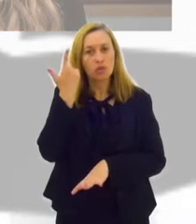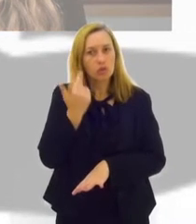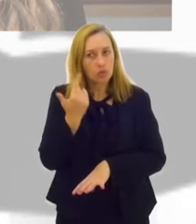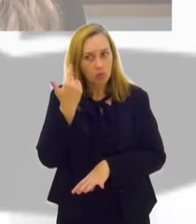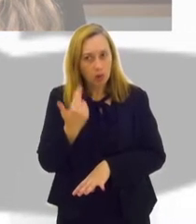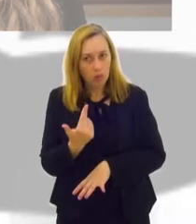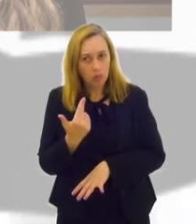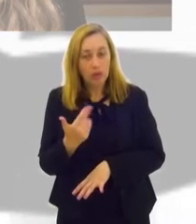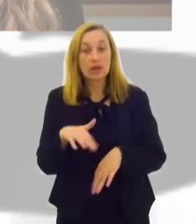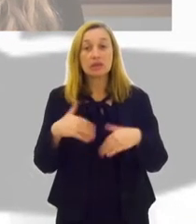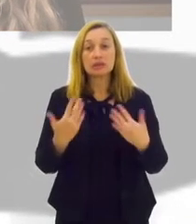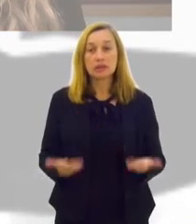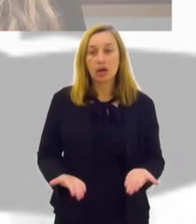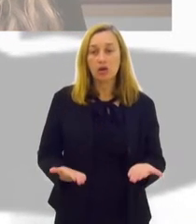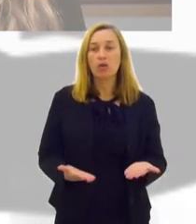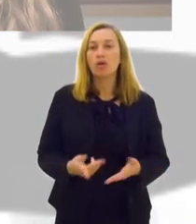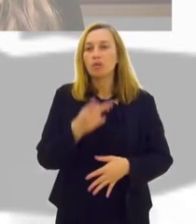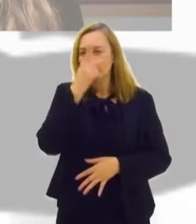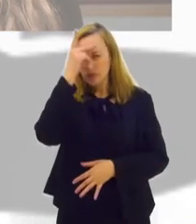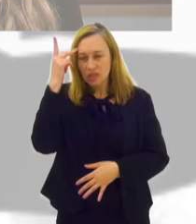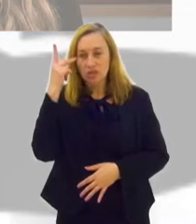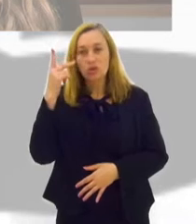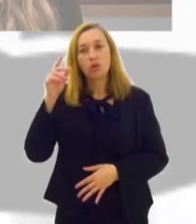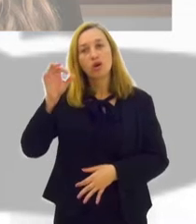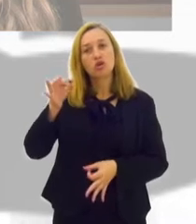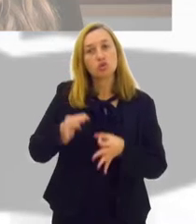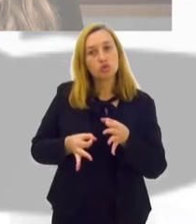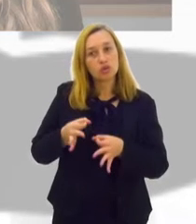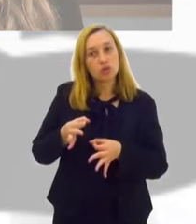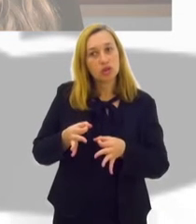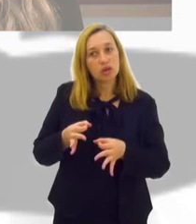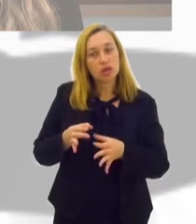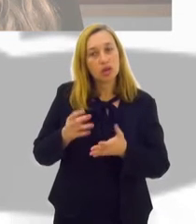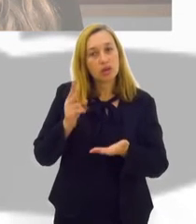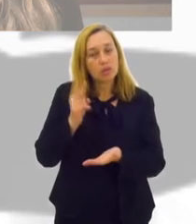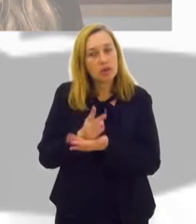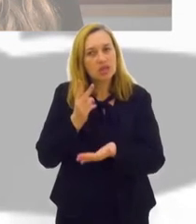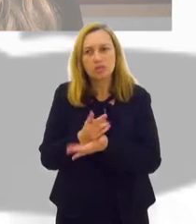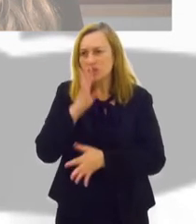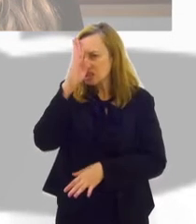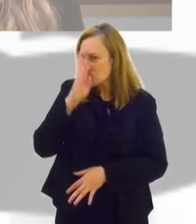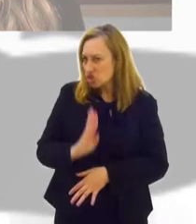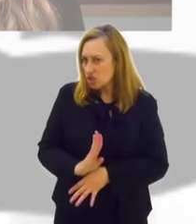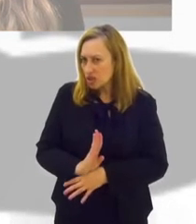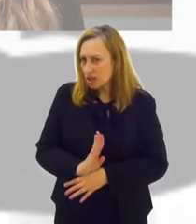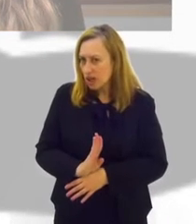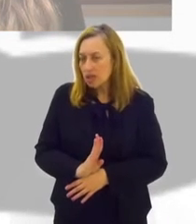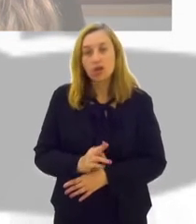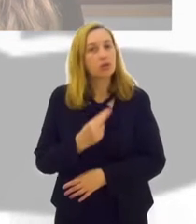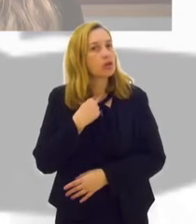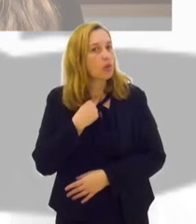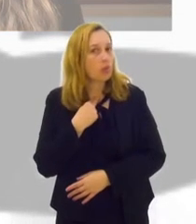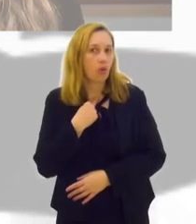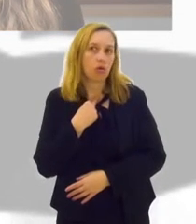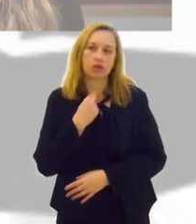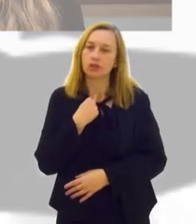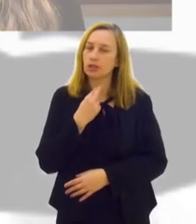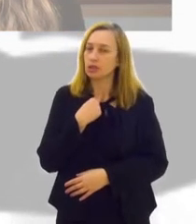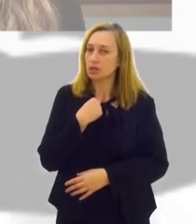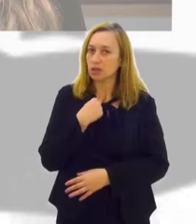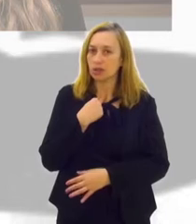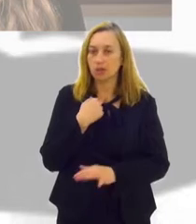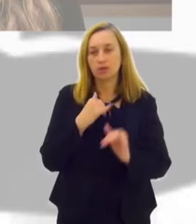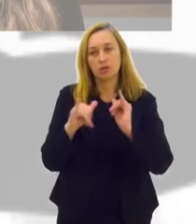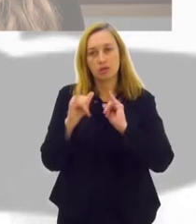pessoa natural, né? Então, pessoa jurídica, ainda que gratuitamente, não